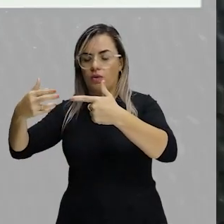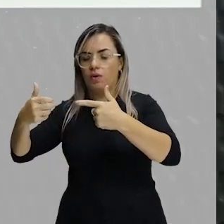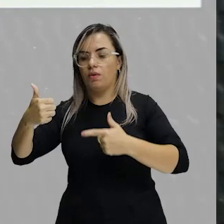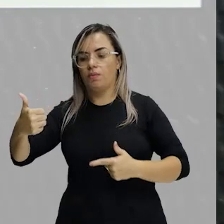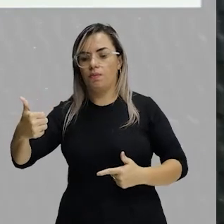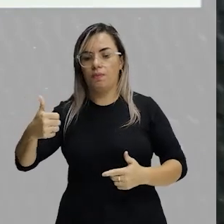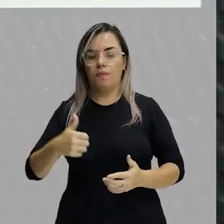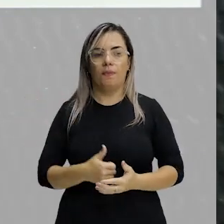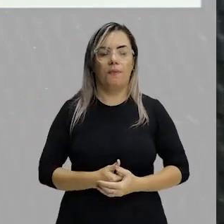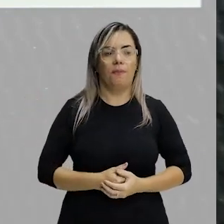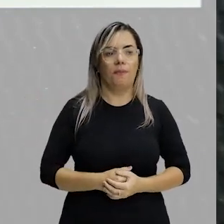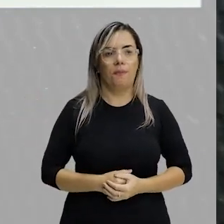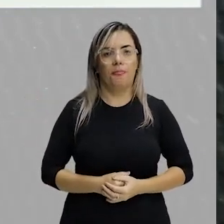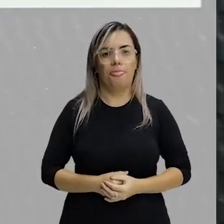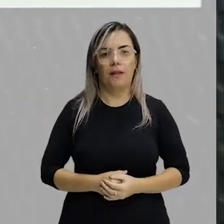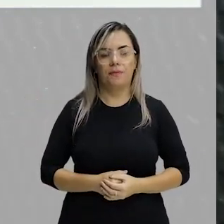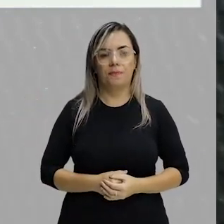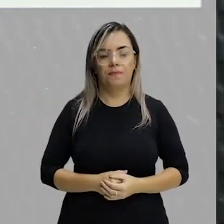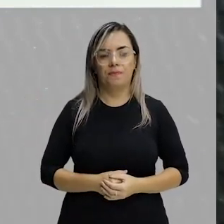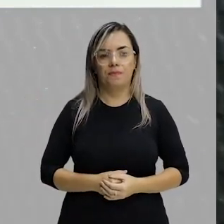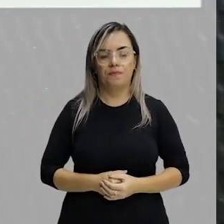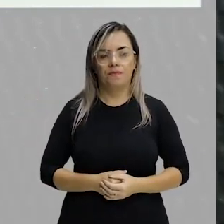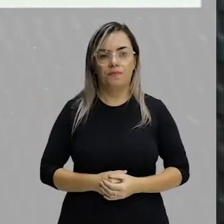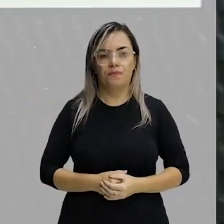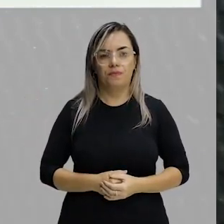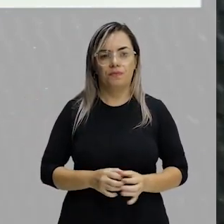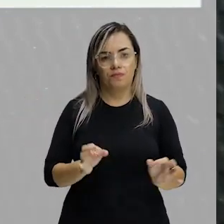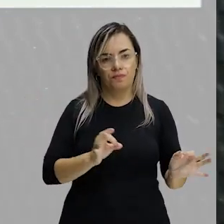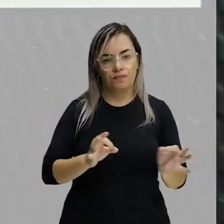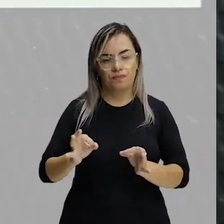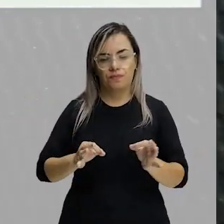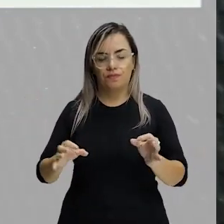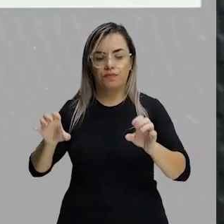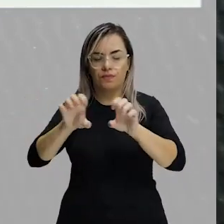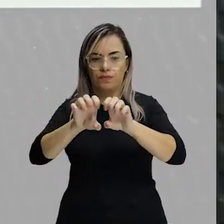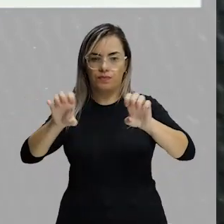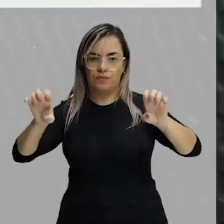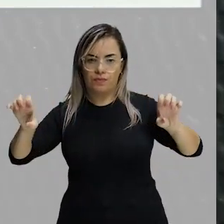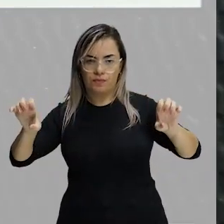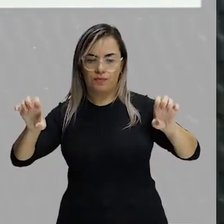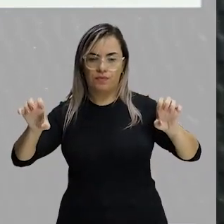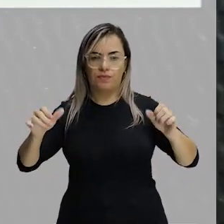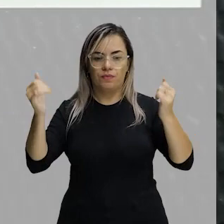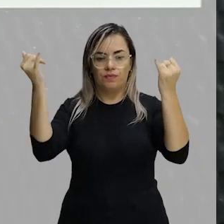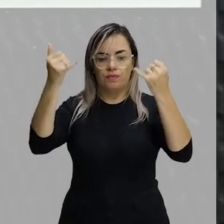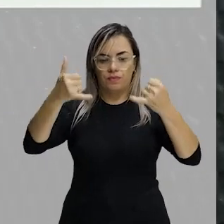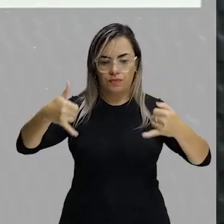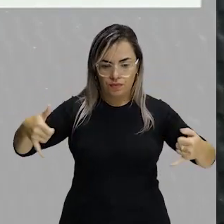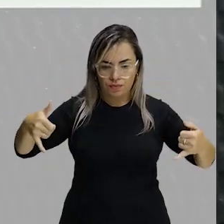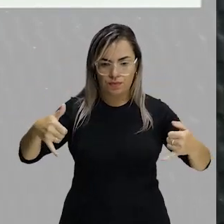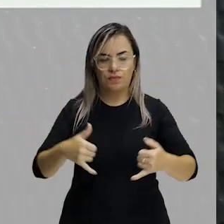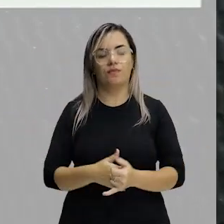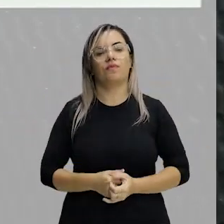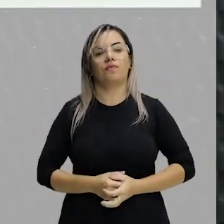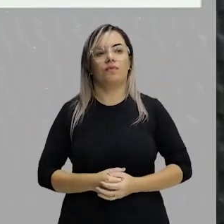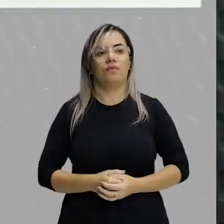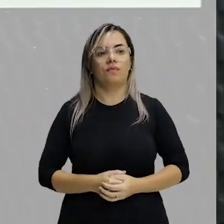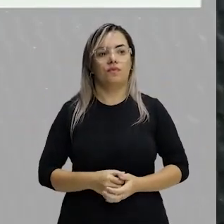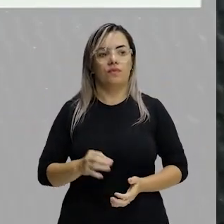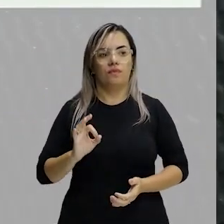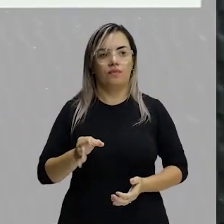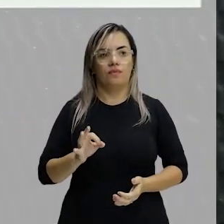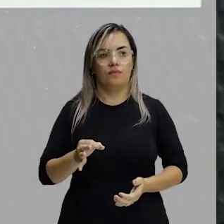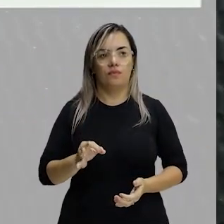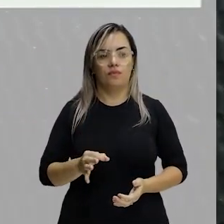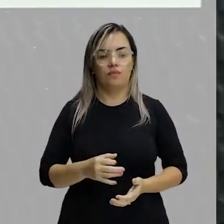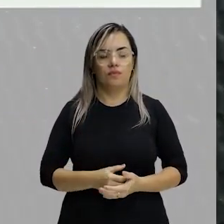Certo? Então, montei a minha equação dessa hipérbole. Certinho? Vamos